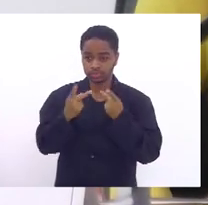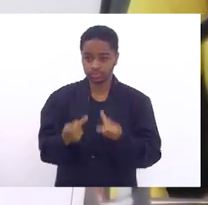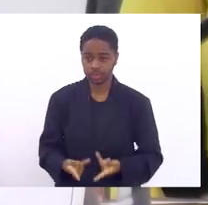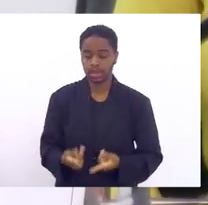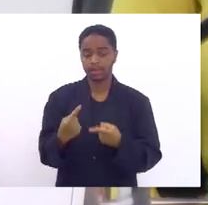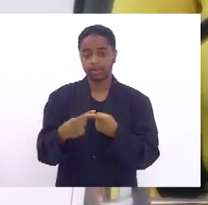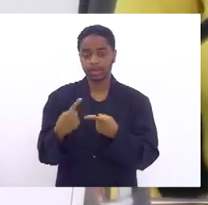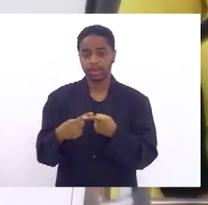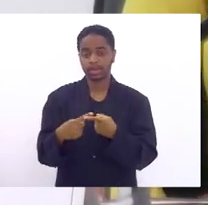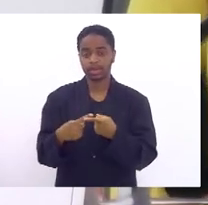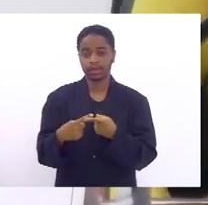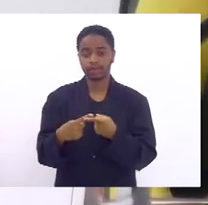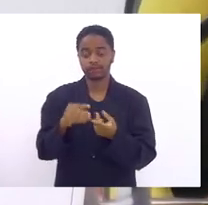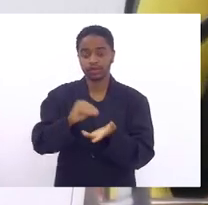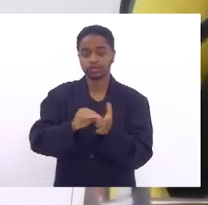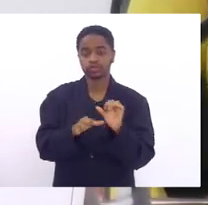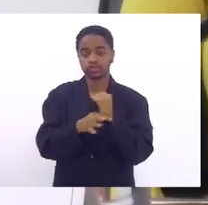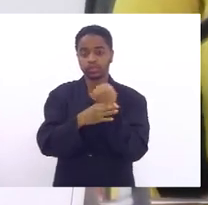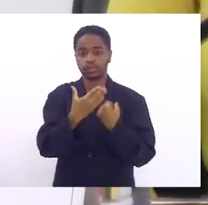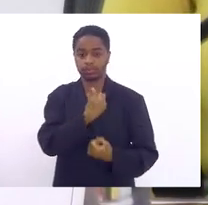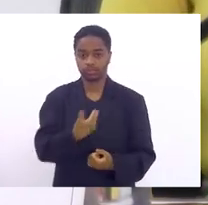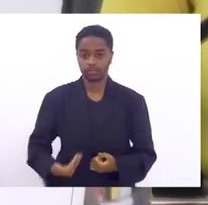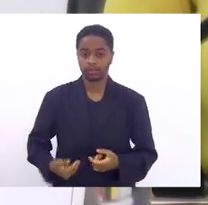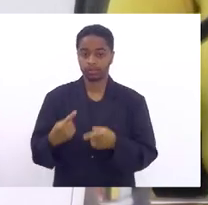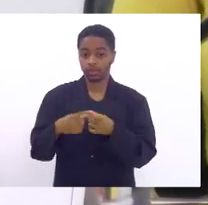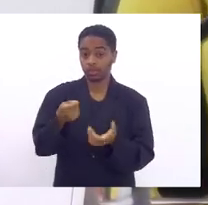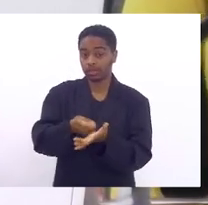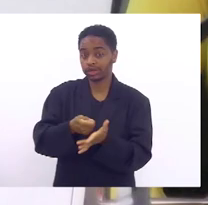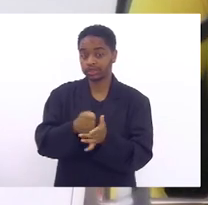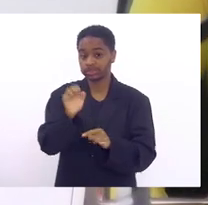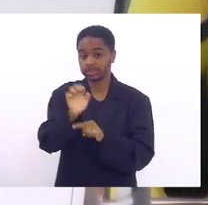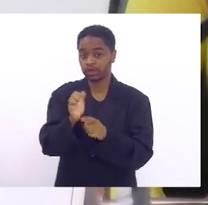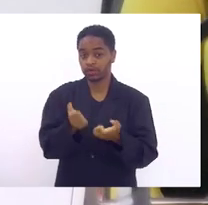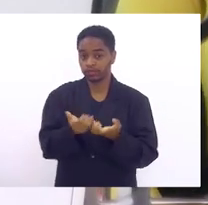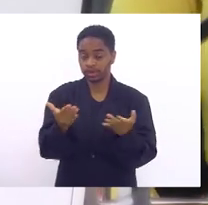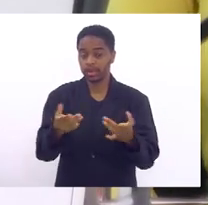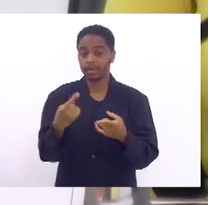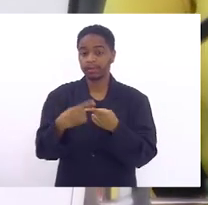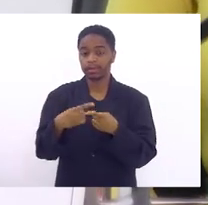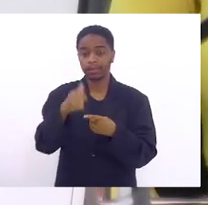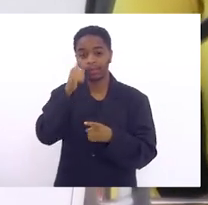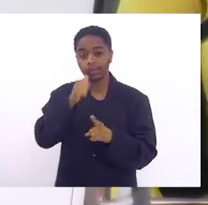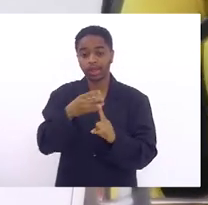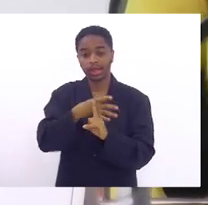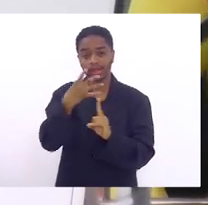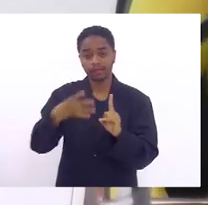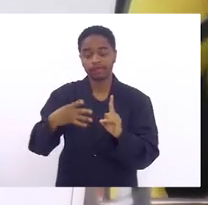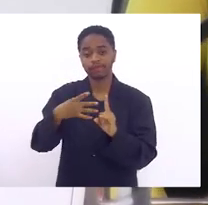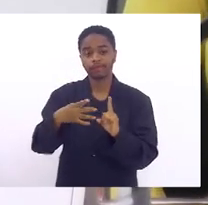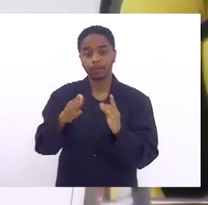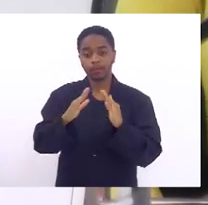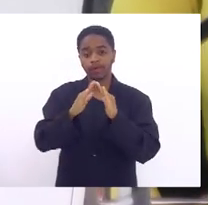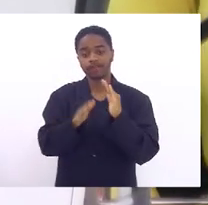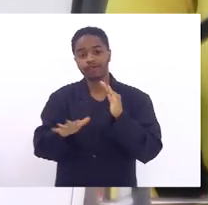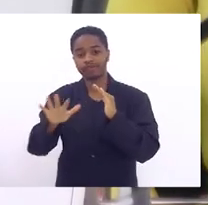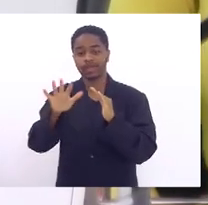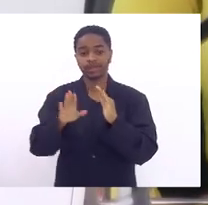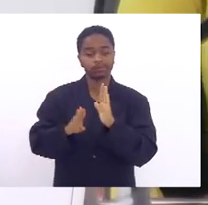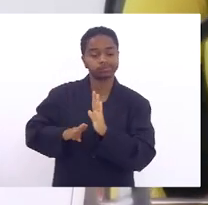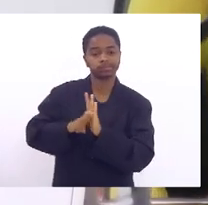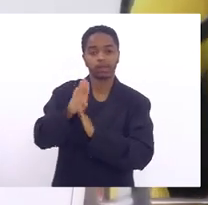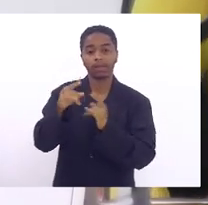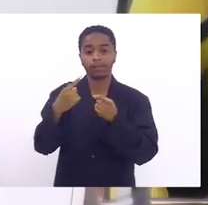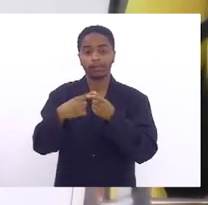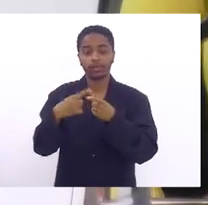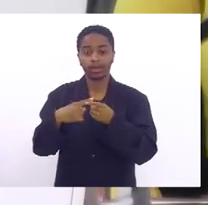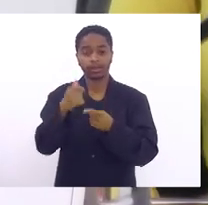garantir isso Eh o número de violência contra as mulheres LGBT favelada segue subindo primeiro porque a favelada não confia